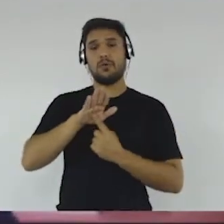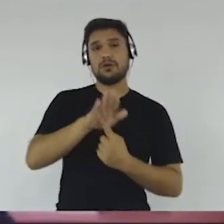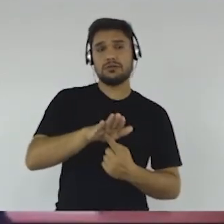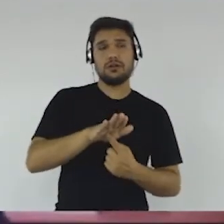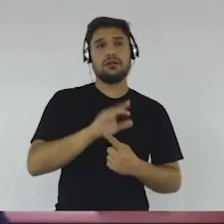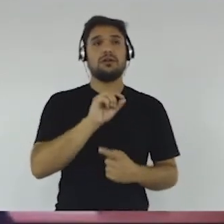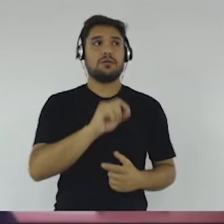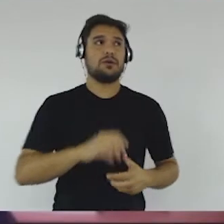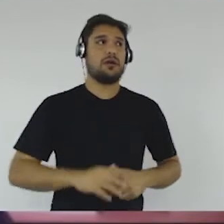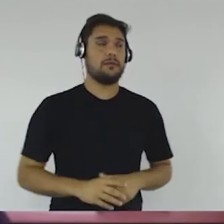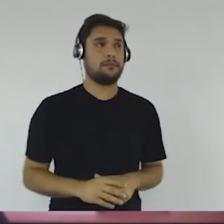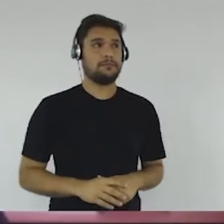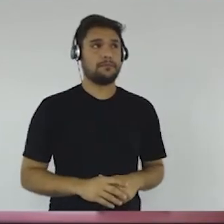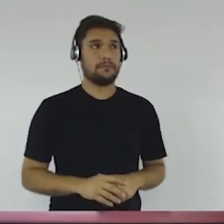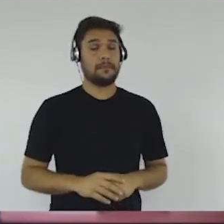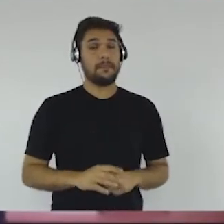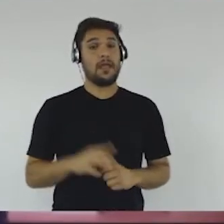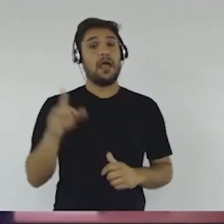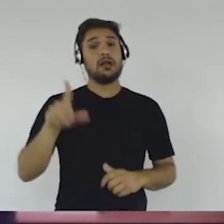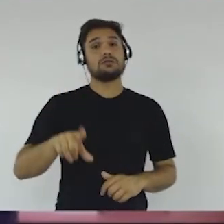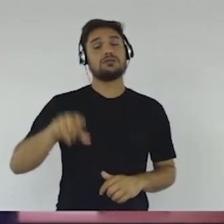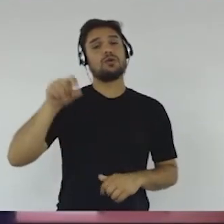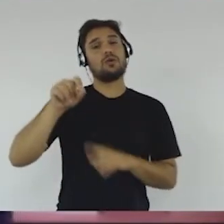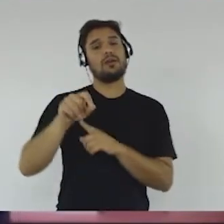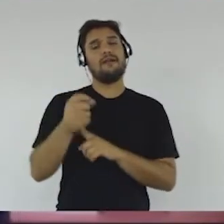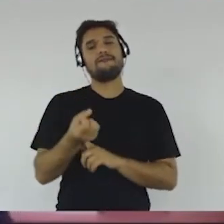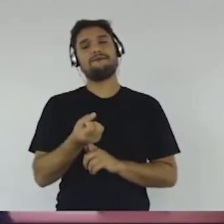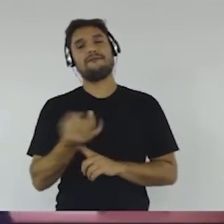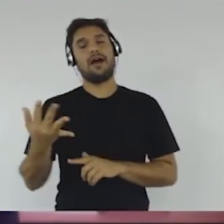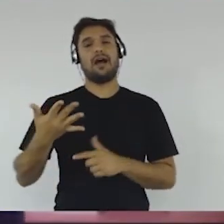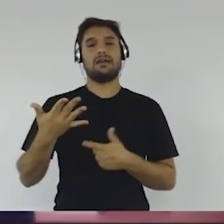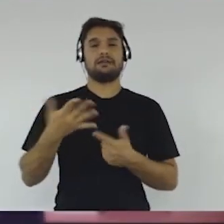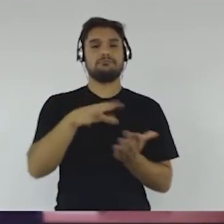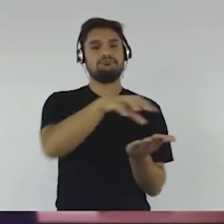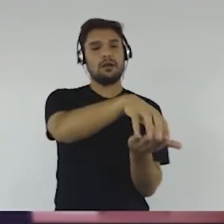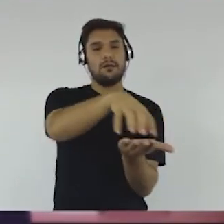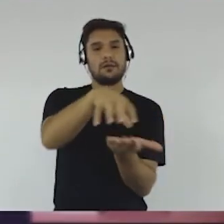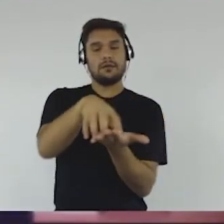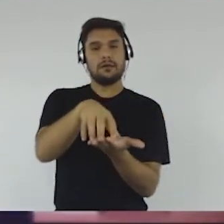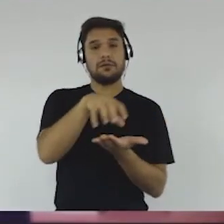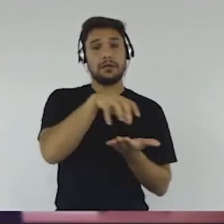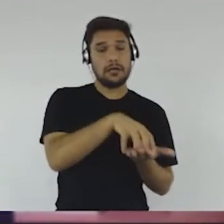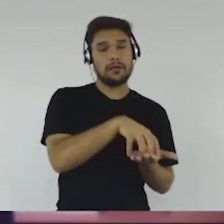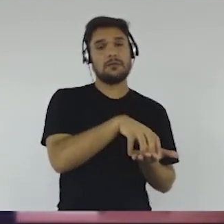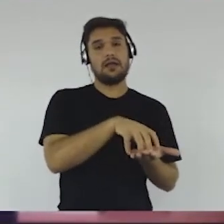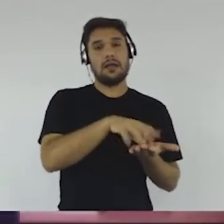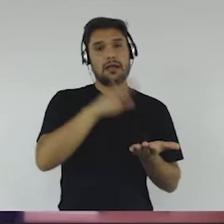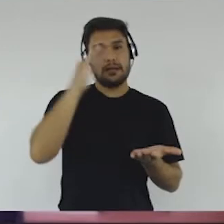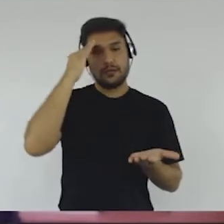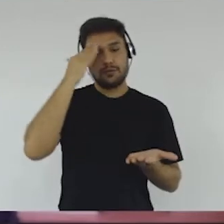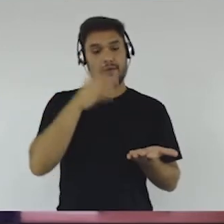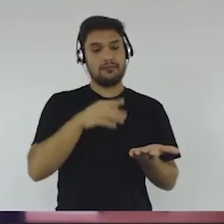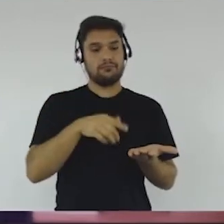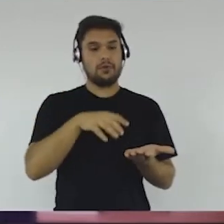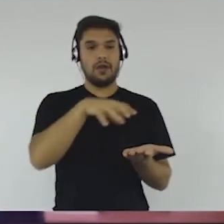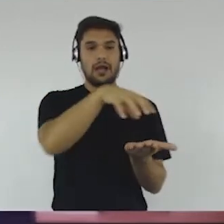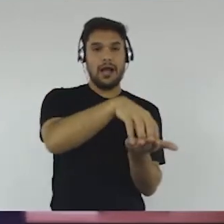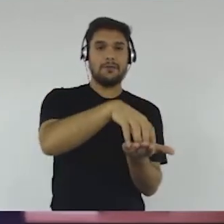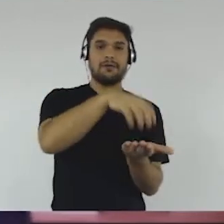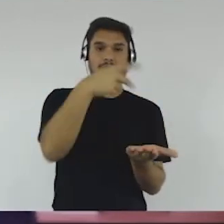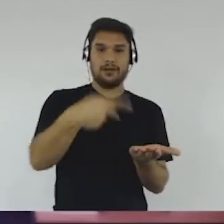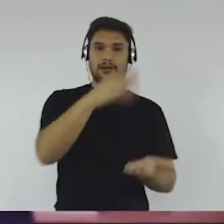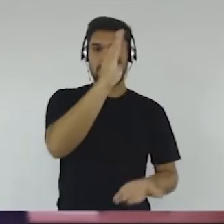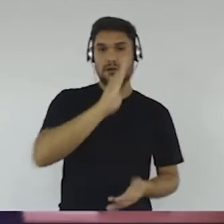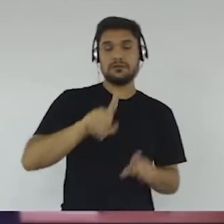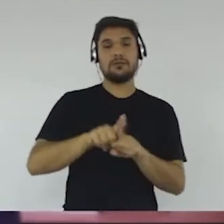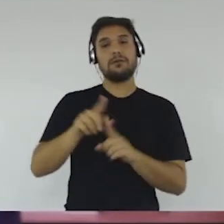medidas, a indicação de várias câmaras terem celebrado os memorandos de entendimento entre si, câmaras nacionais e